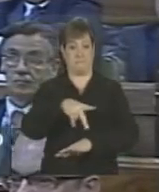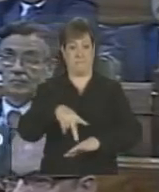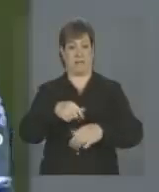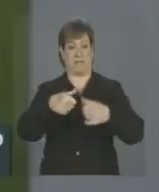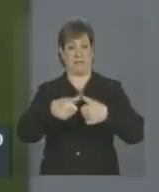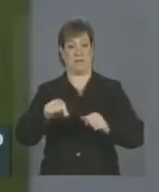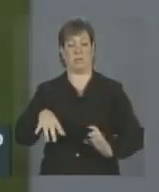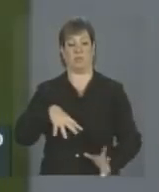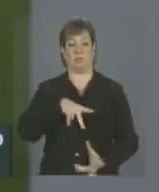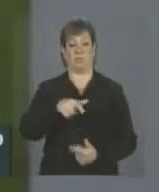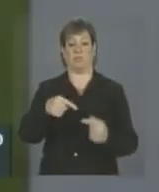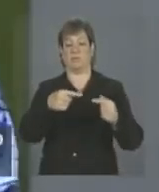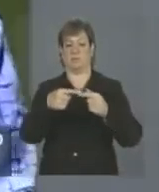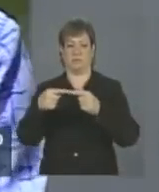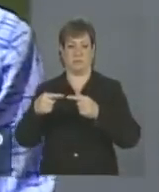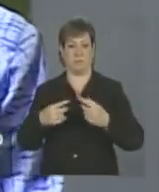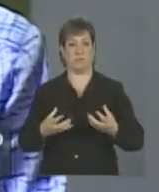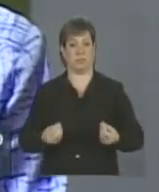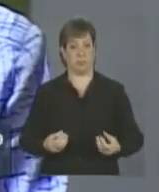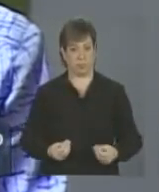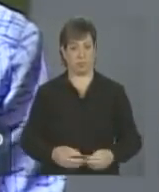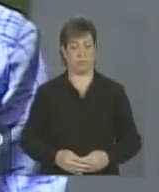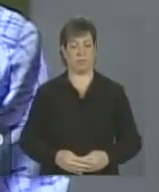muito ligado e está